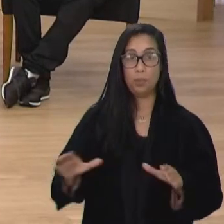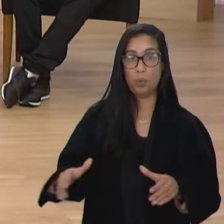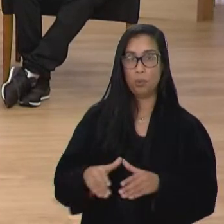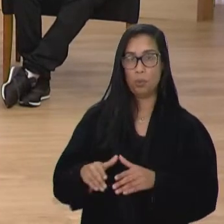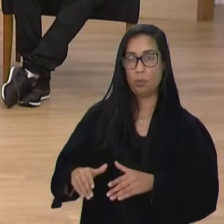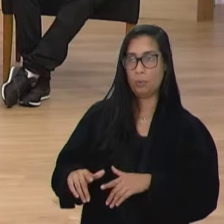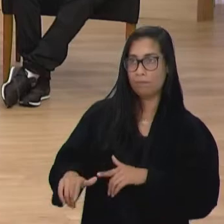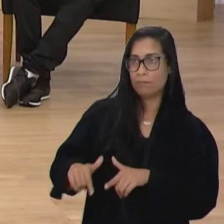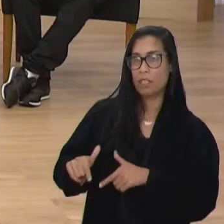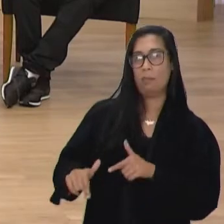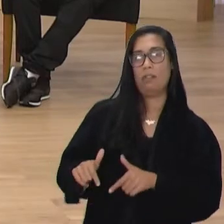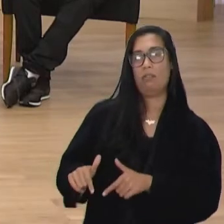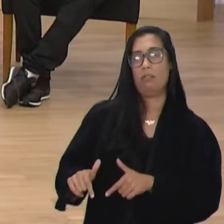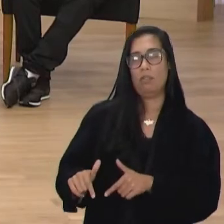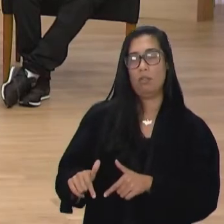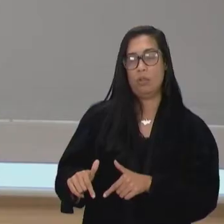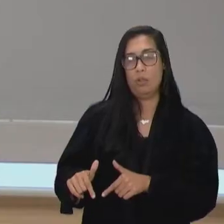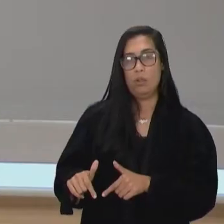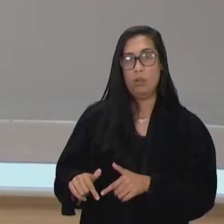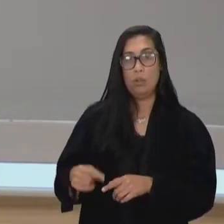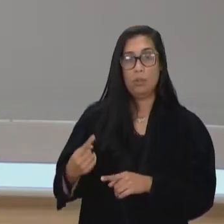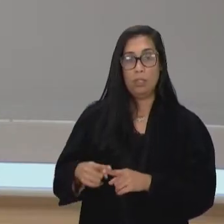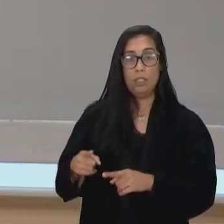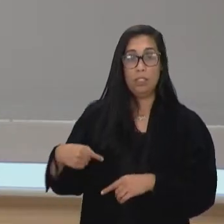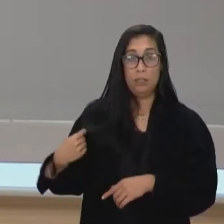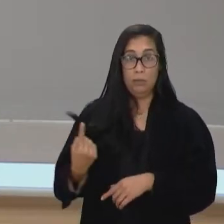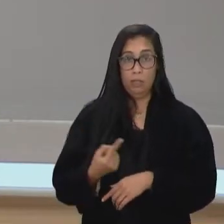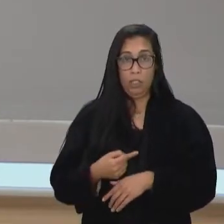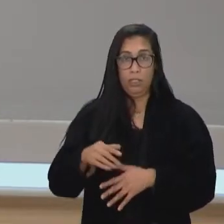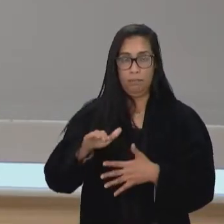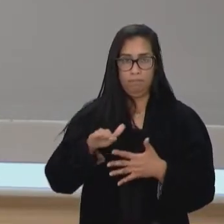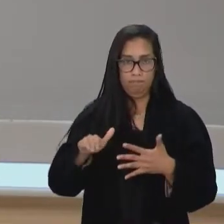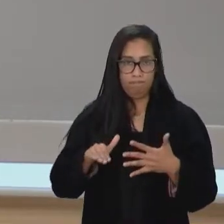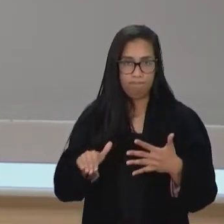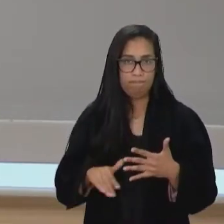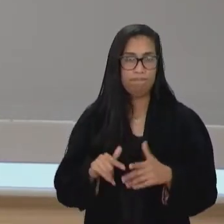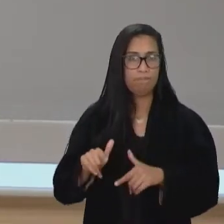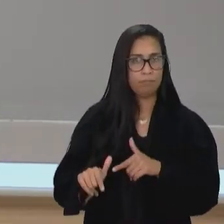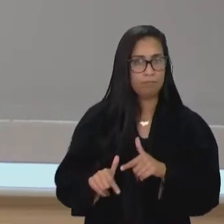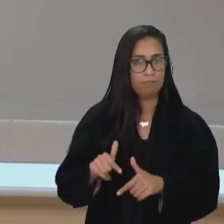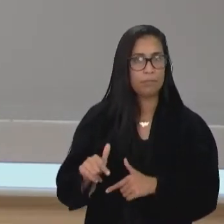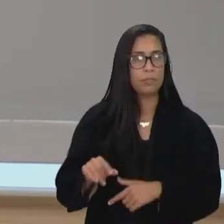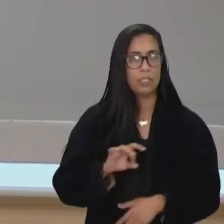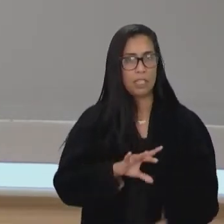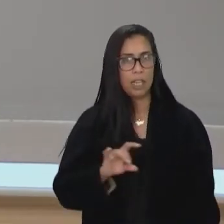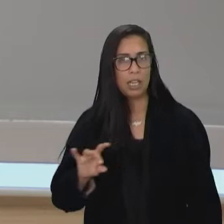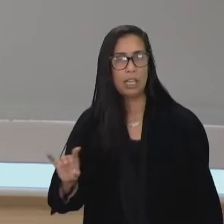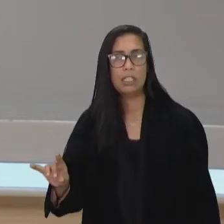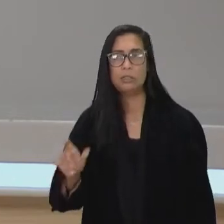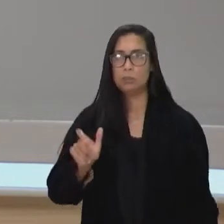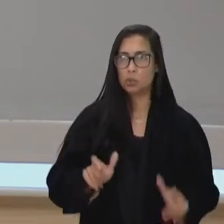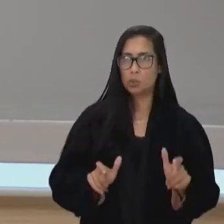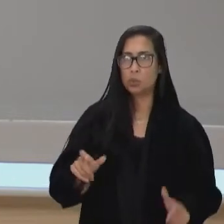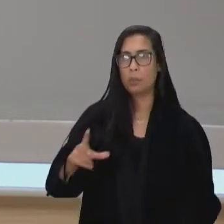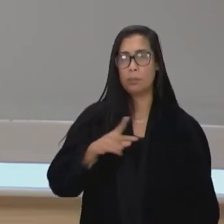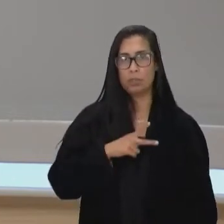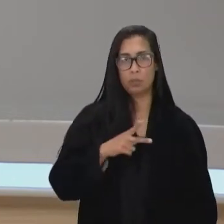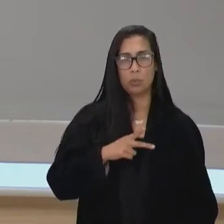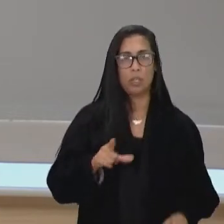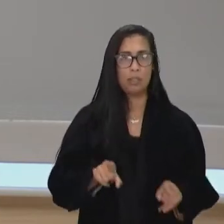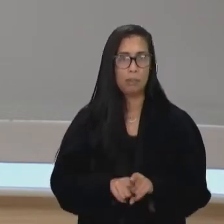Porque, Legal. mesmo que a gente tenha trabalhado em etapas individualmente, cada Sim. um trabalhou